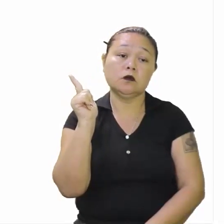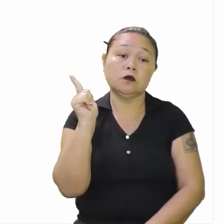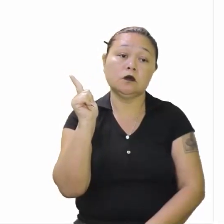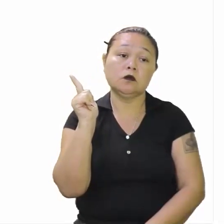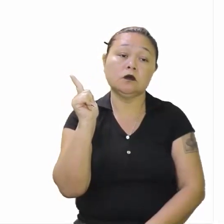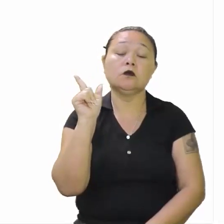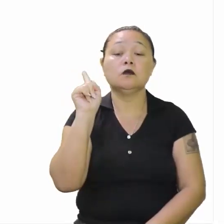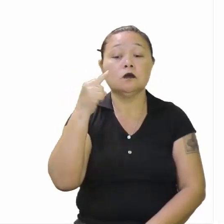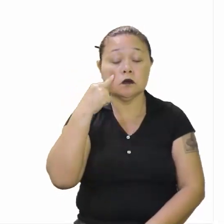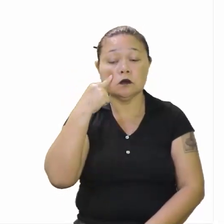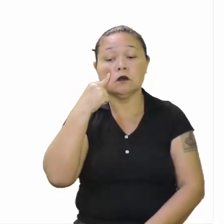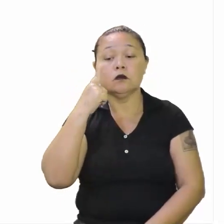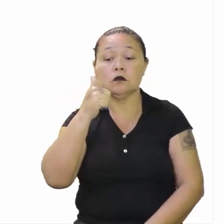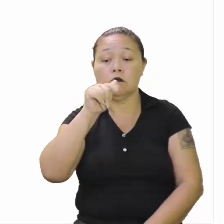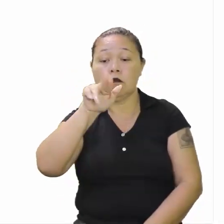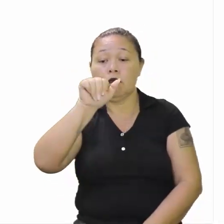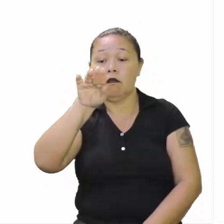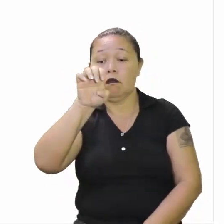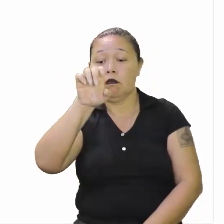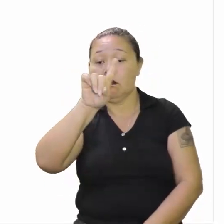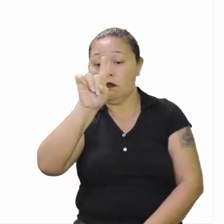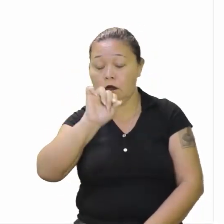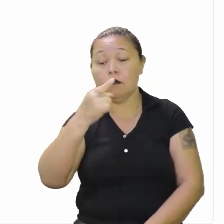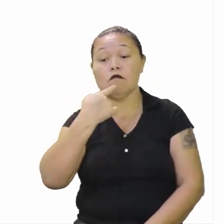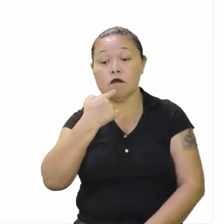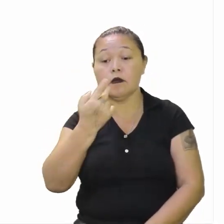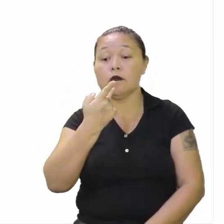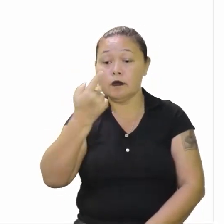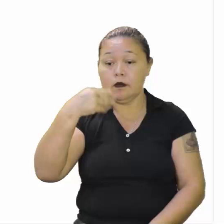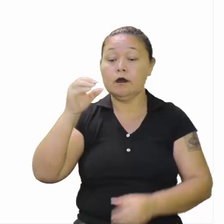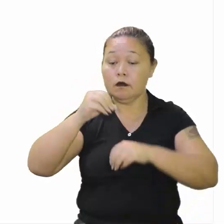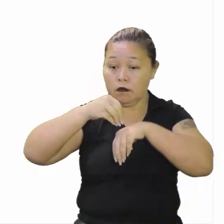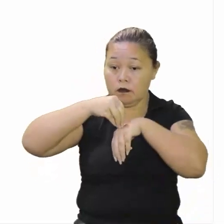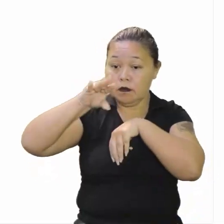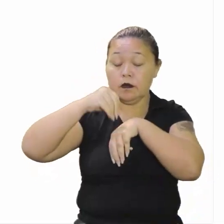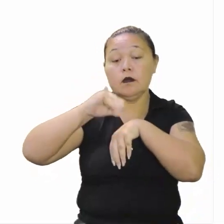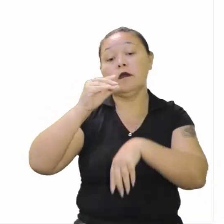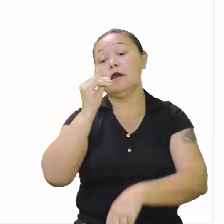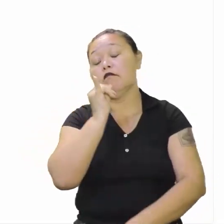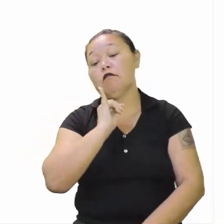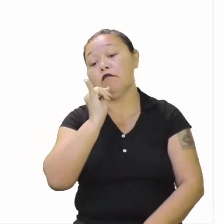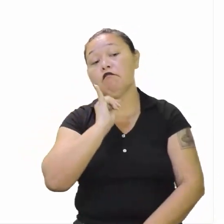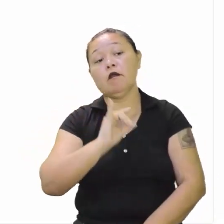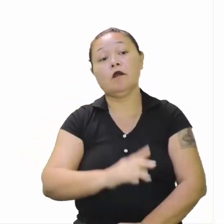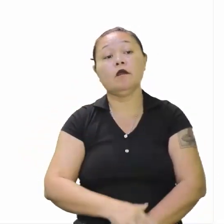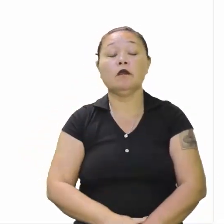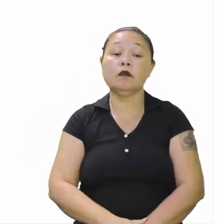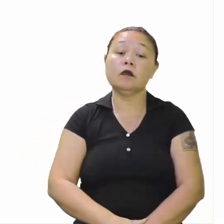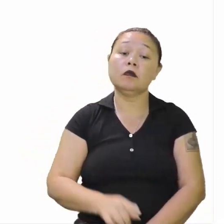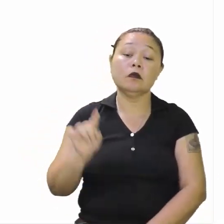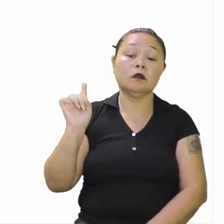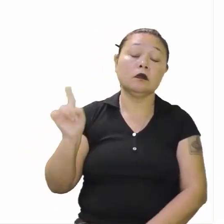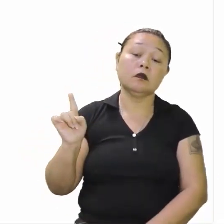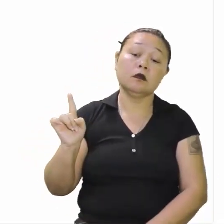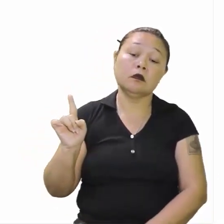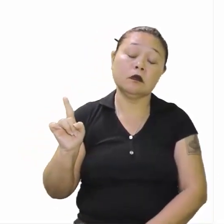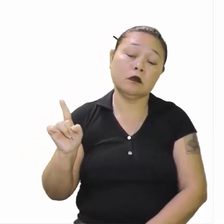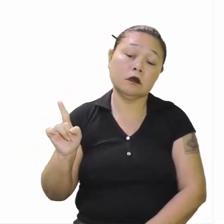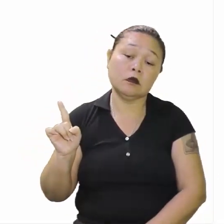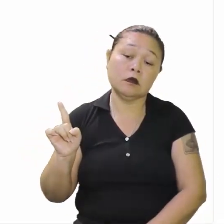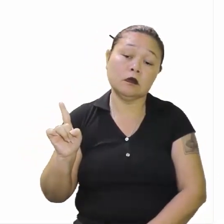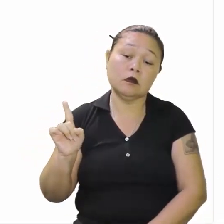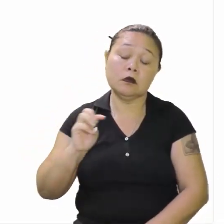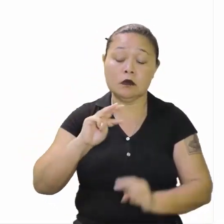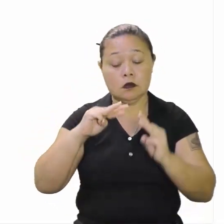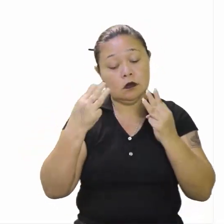grandezas que nós vamos abordar, tá bom? Então, por exemplo, nós trabalhamos aqui com